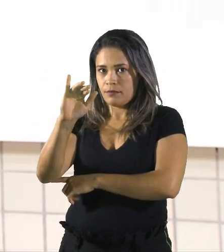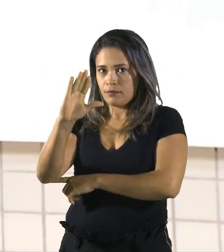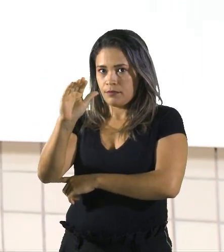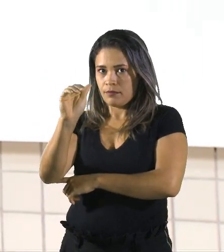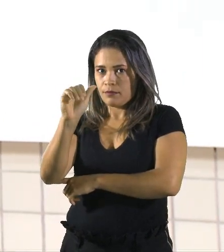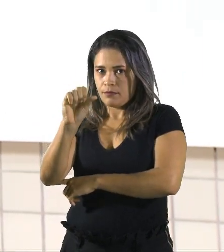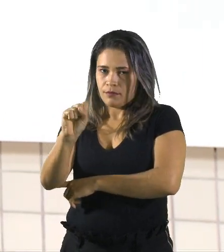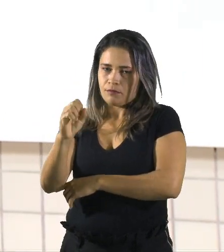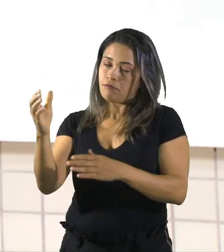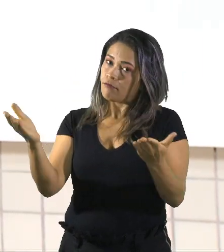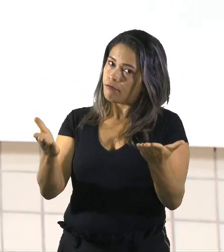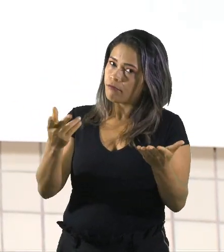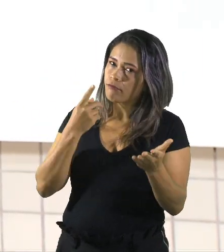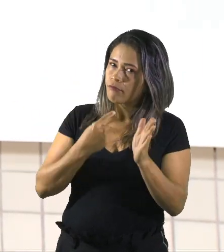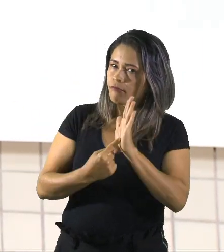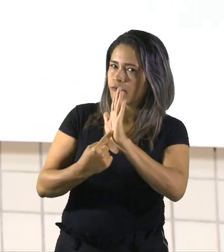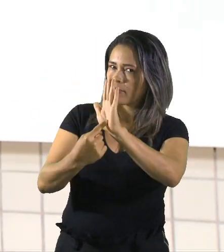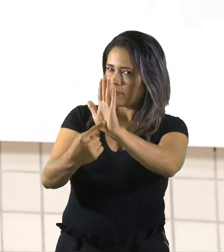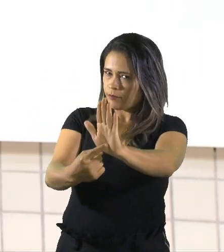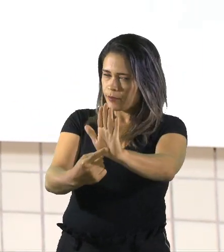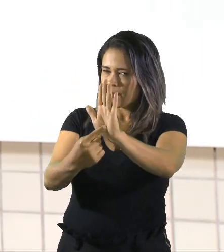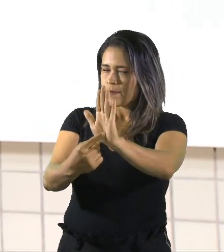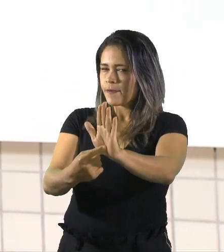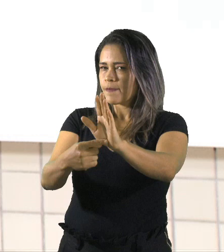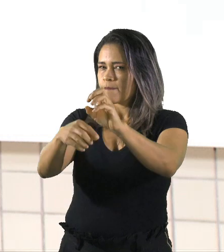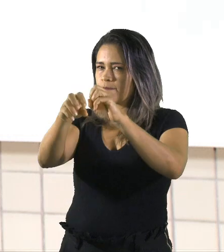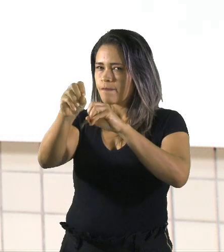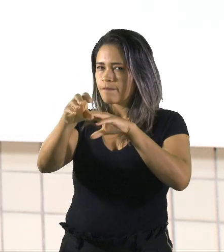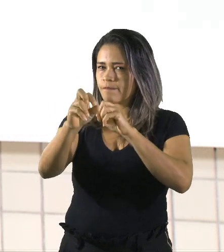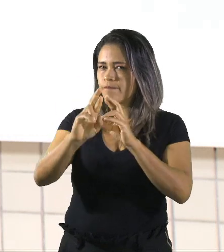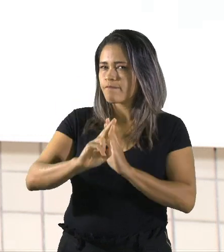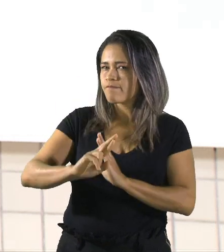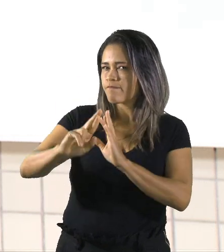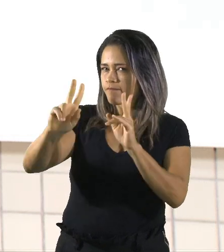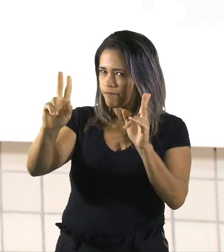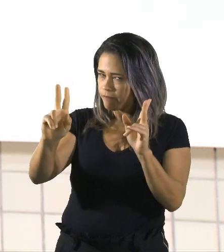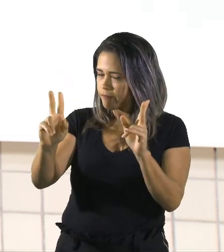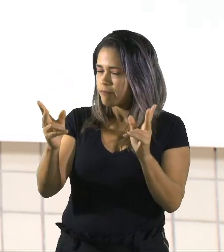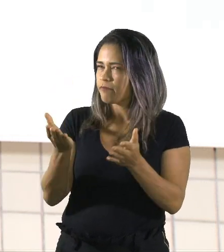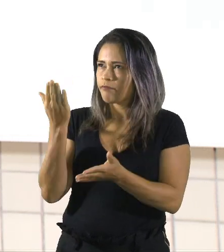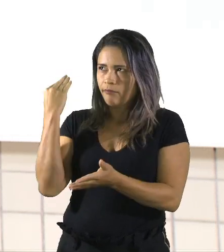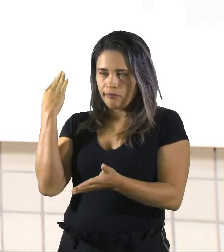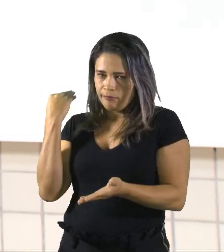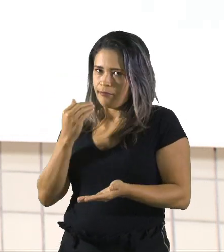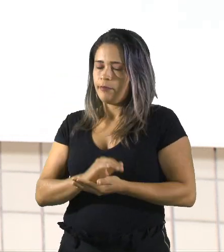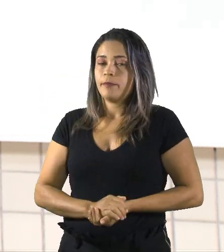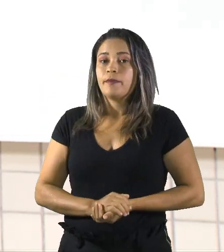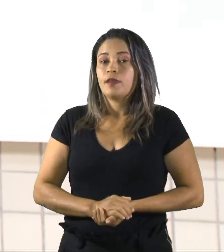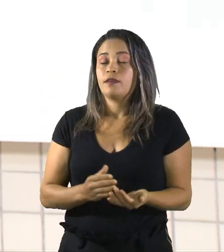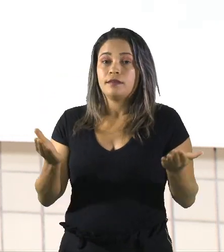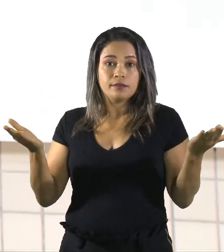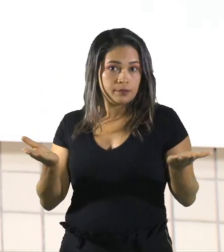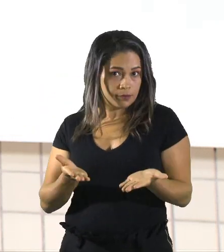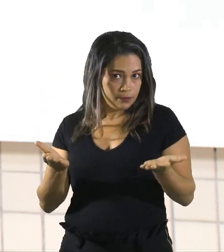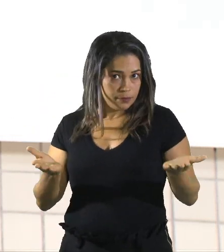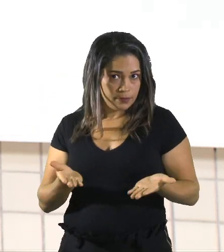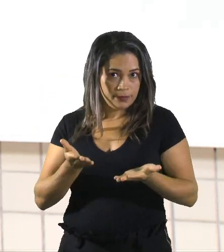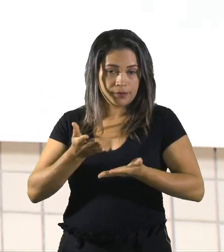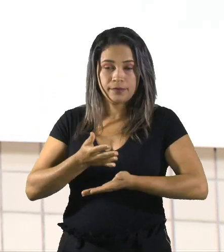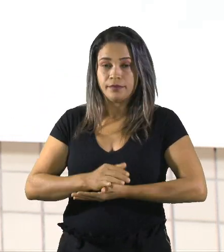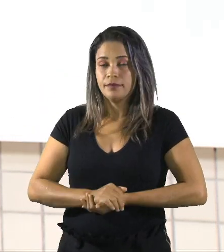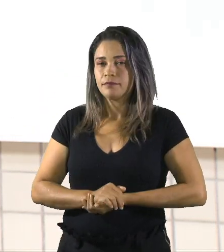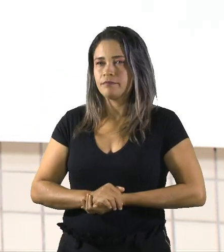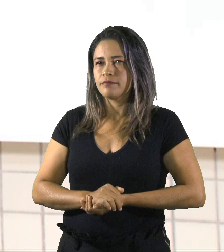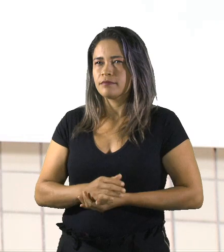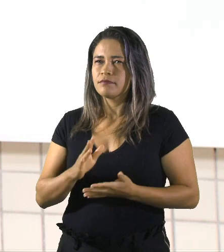uma dinâmica um pouco diferente do que a gente vinha fazendo nas aulas anteriores. Hoje nós vamos fazer o seguinte. Ao